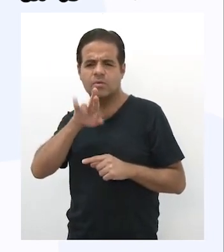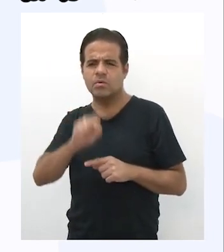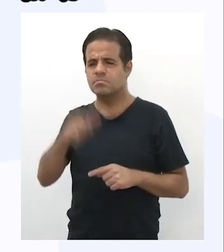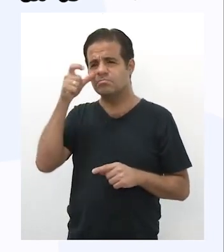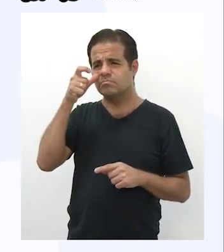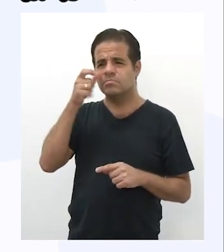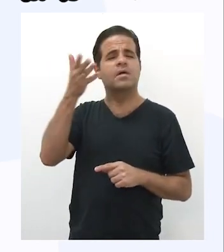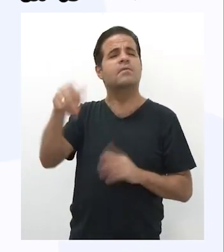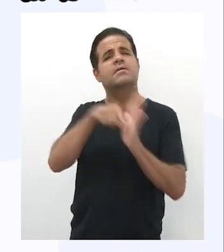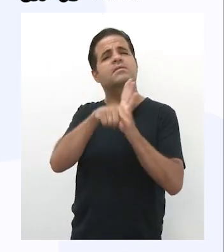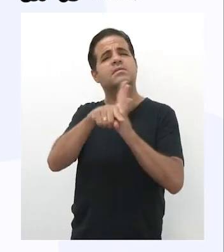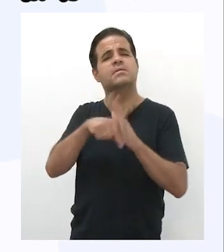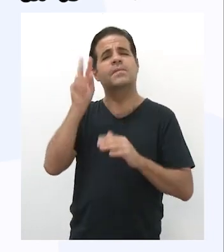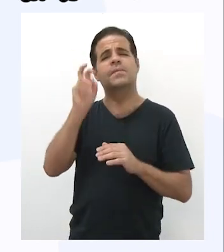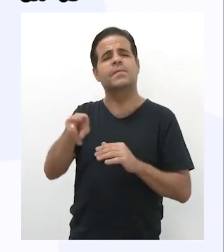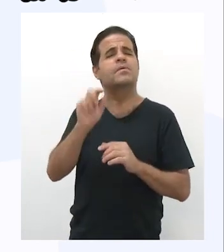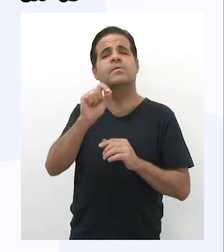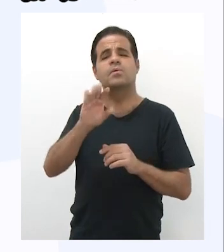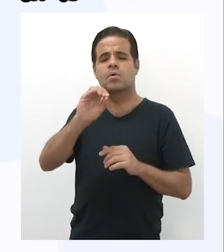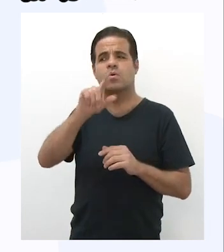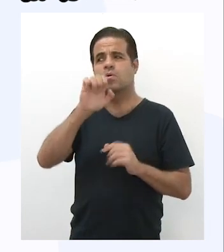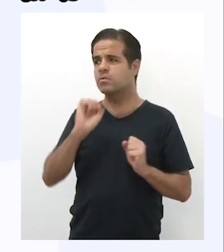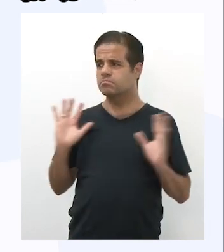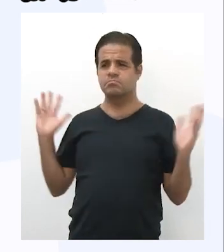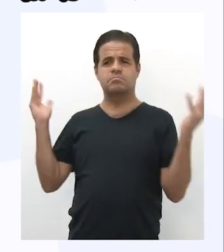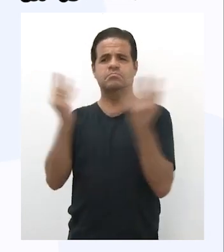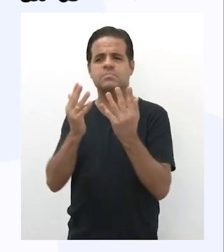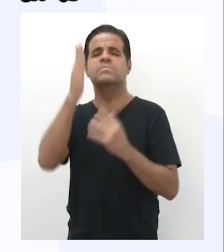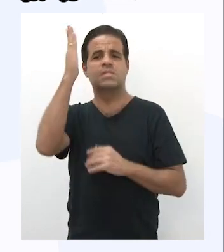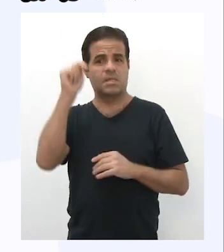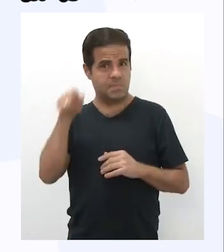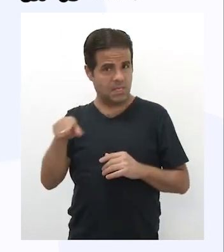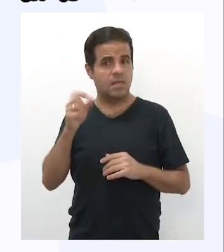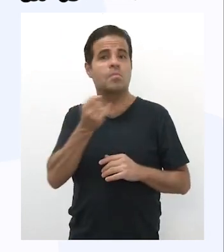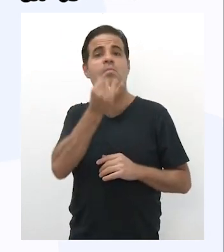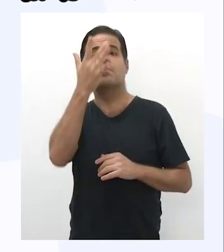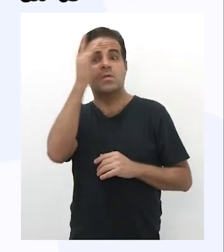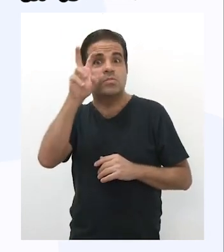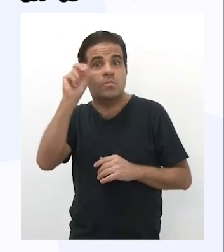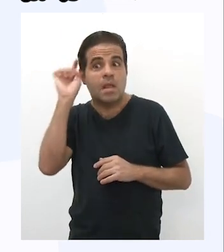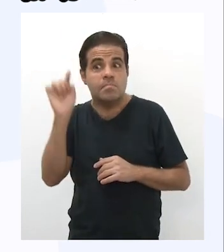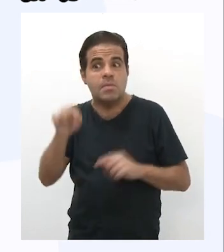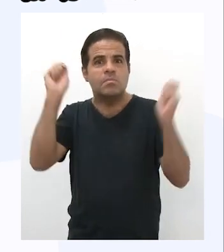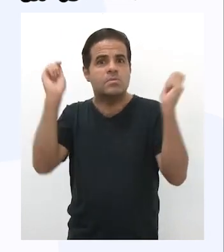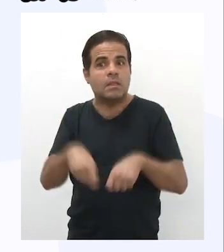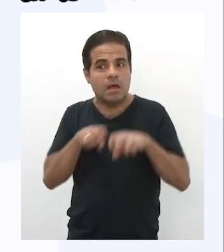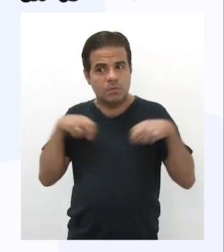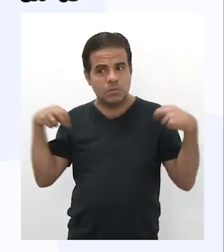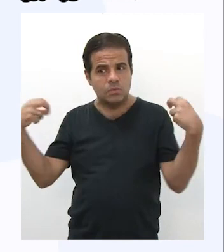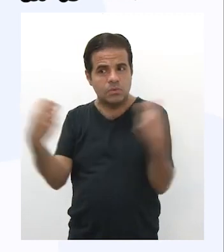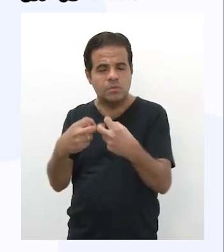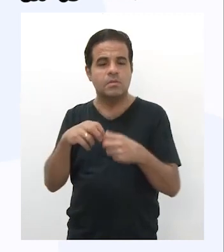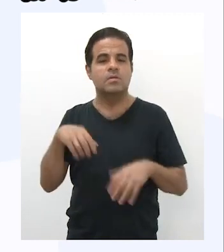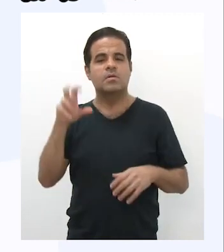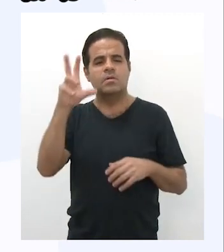imagem, analisem aqui o Coliseu. Vocês sabiam que cabia aqui no Coliseu 50 mil pessoas? E essas 50